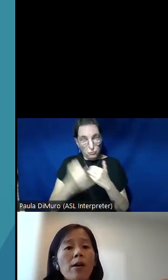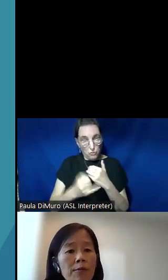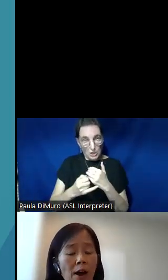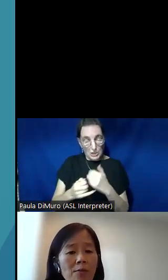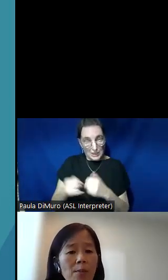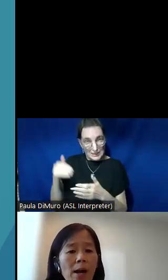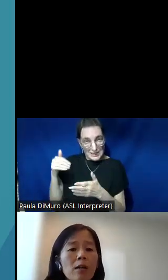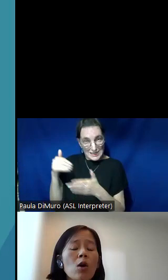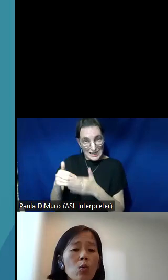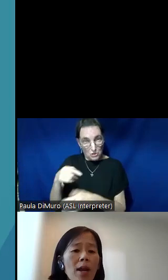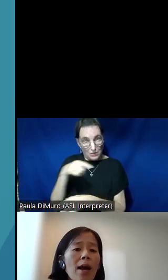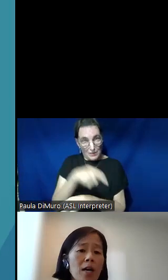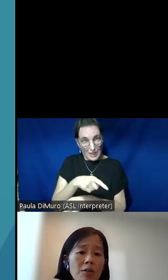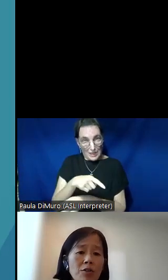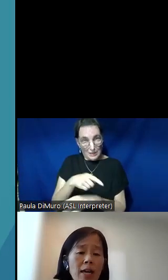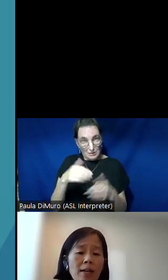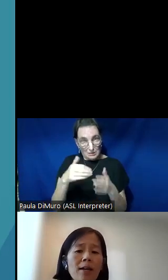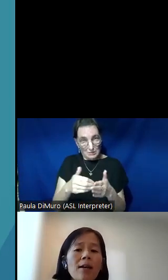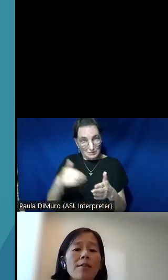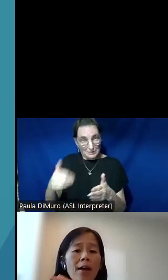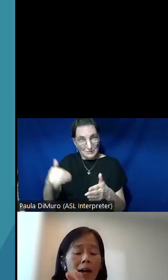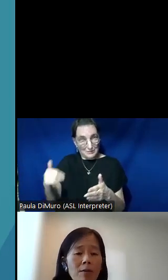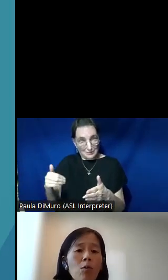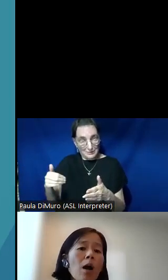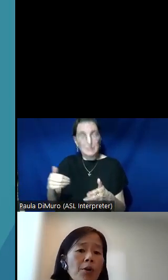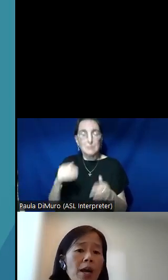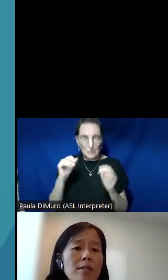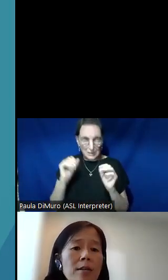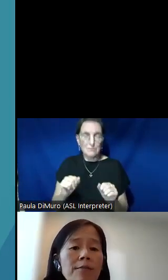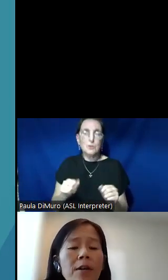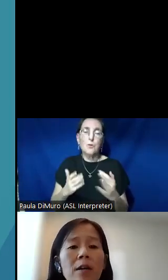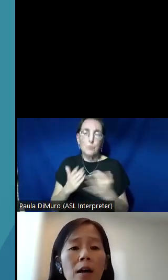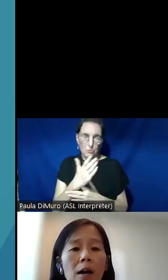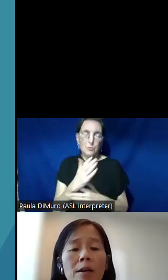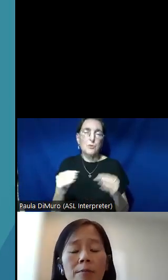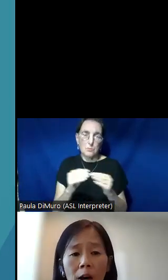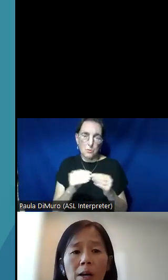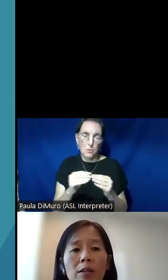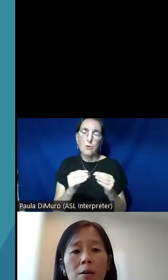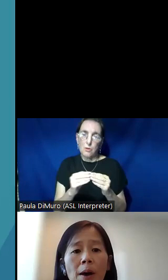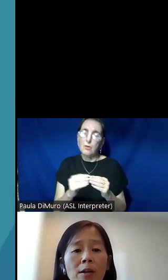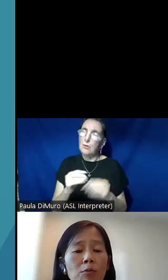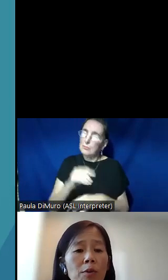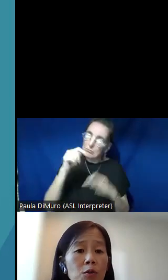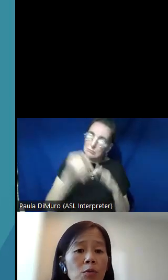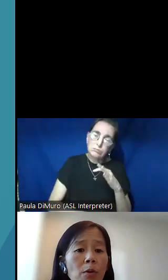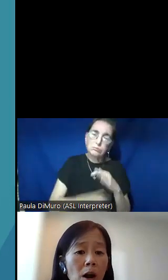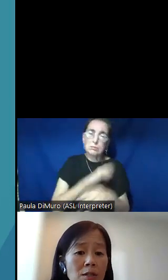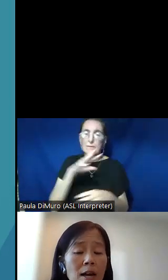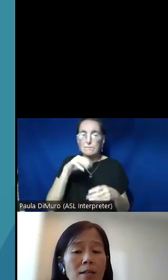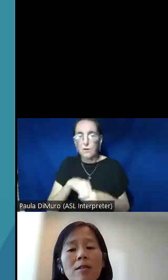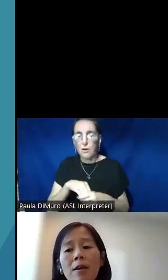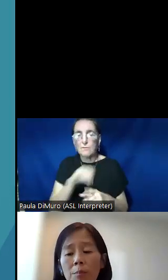Projetos localizados perto de que bairro tem que passar para aquele processo